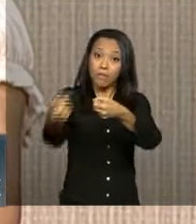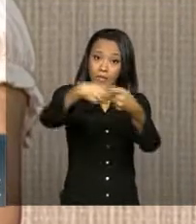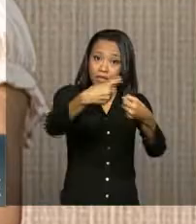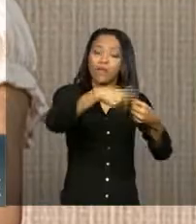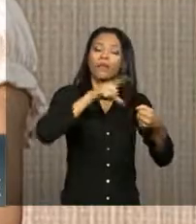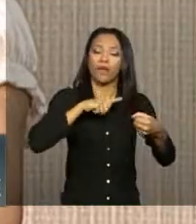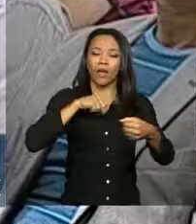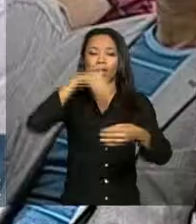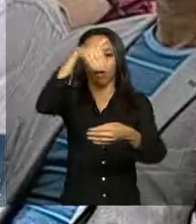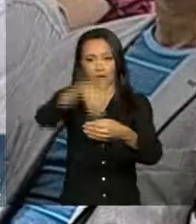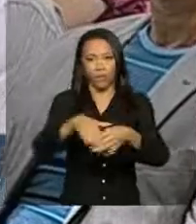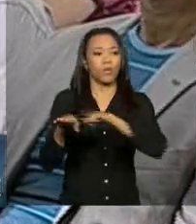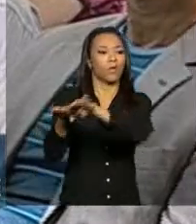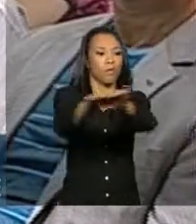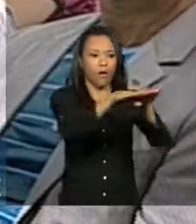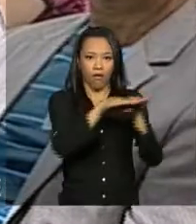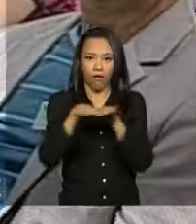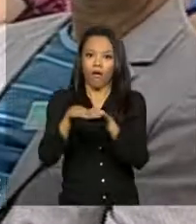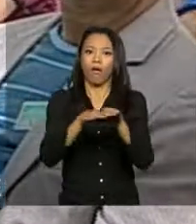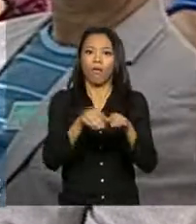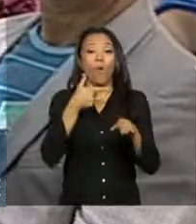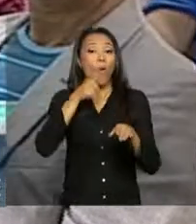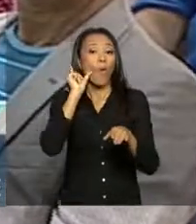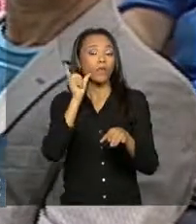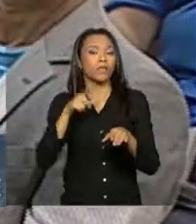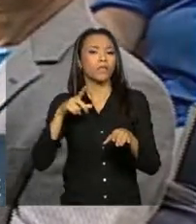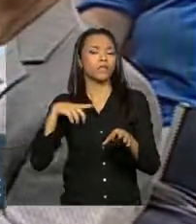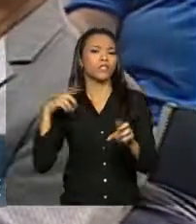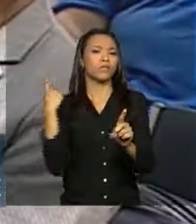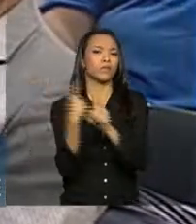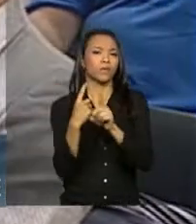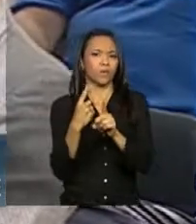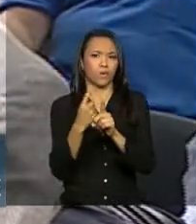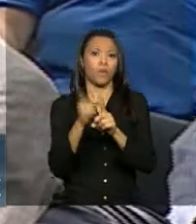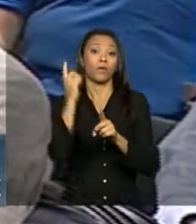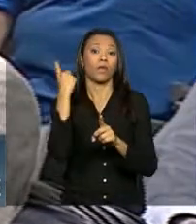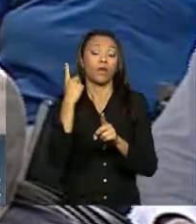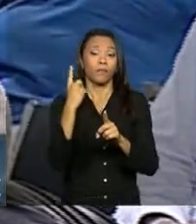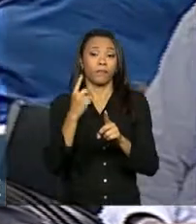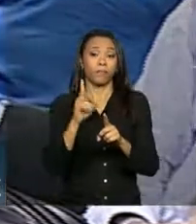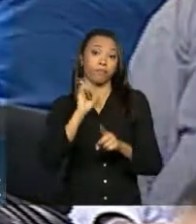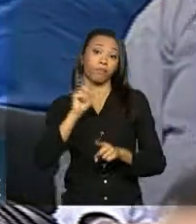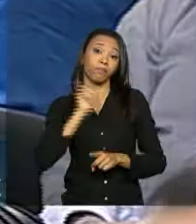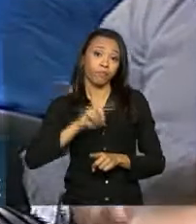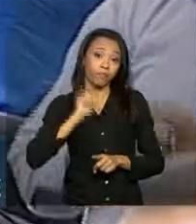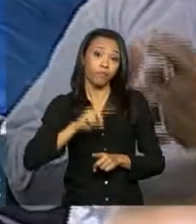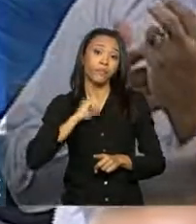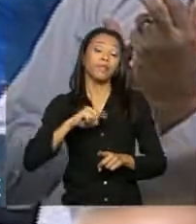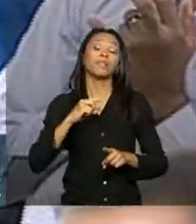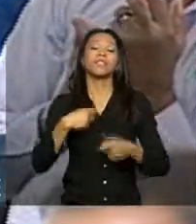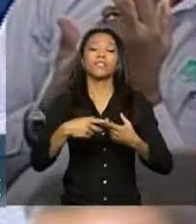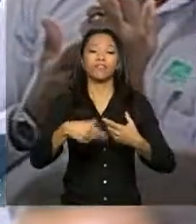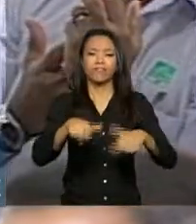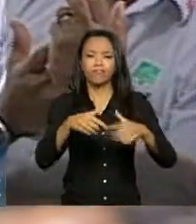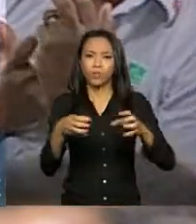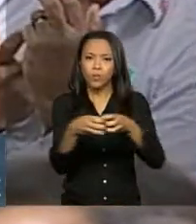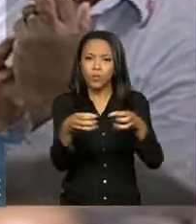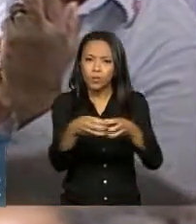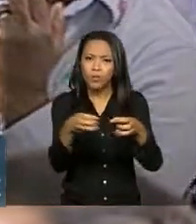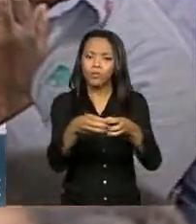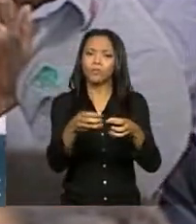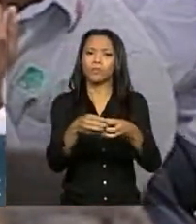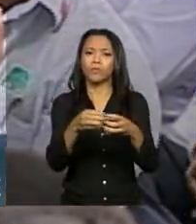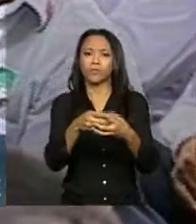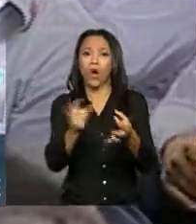eleição unificada dos conselhos tutelares ontem tive a oportunidade em belo horizonte de participar da oficina né para os conselheiros tutelares